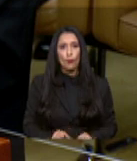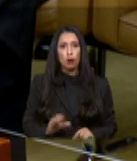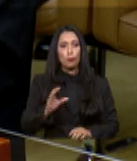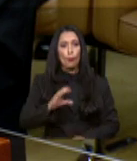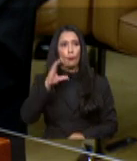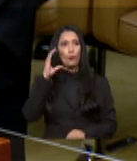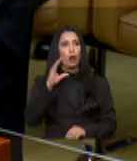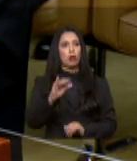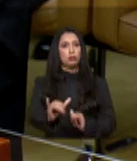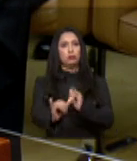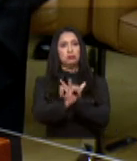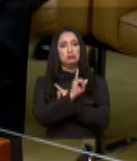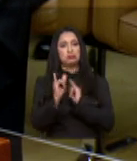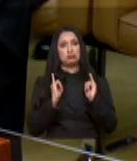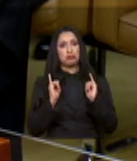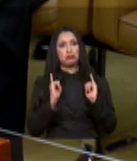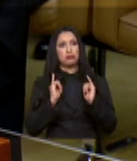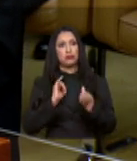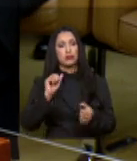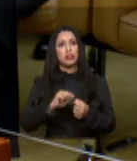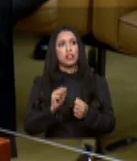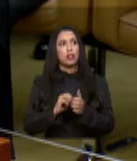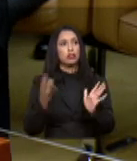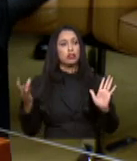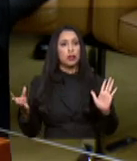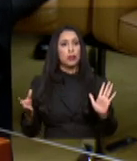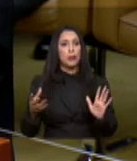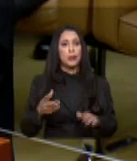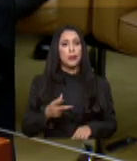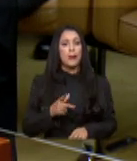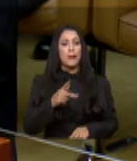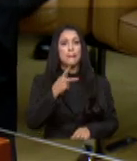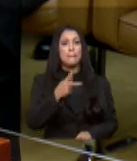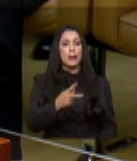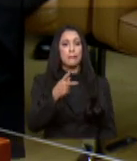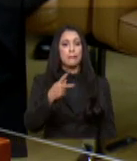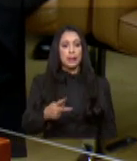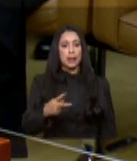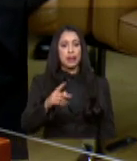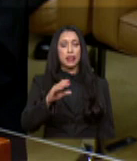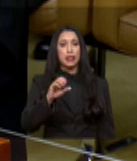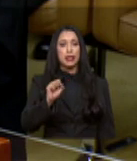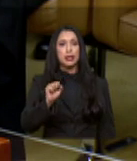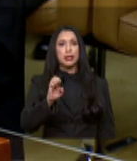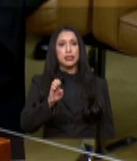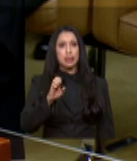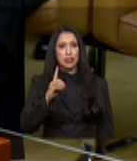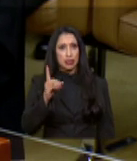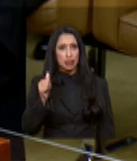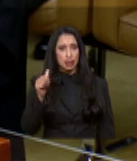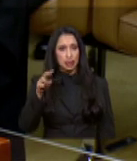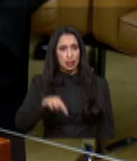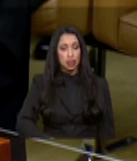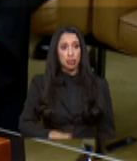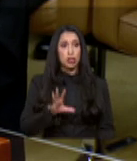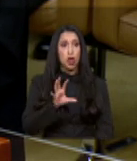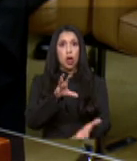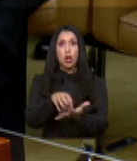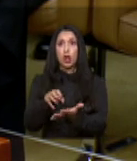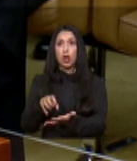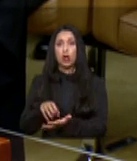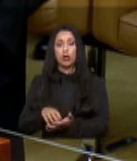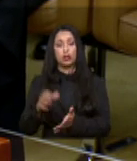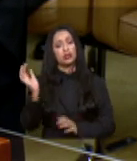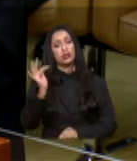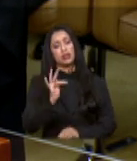e comissivos destinados a inviabilizar a implementação do PPCDAM, incluindo-se a desestruturação dos órgãos e